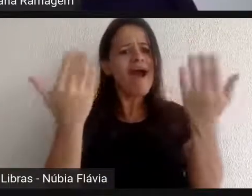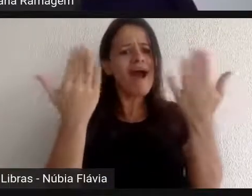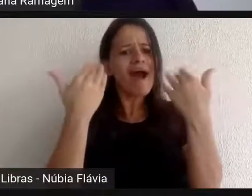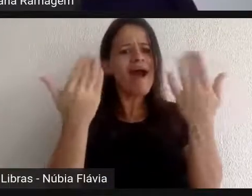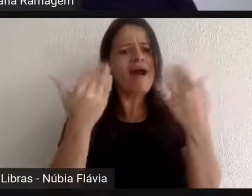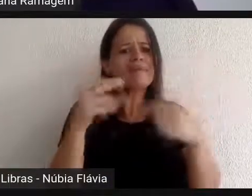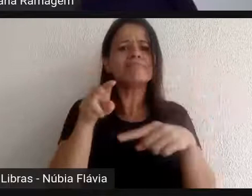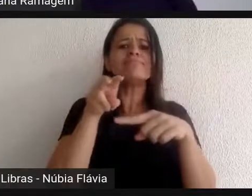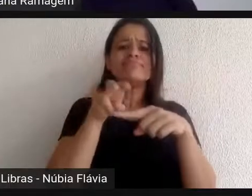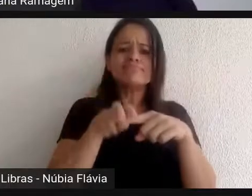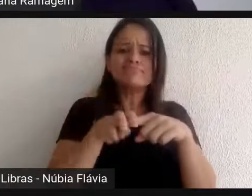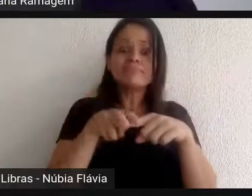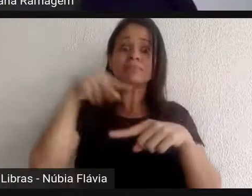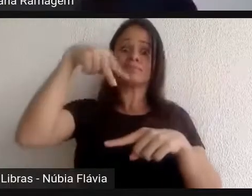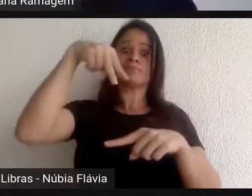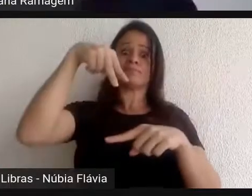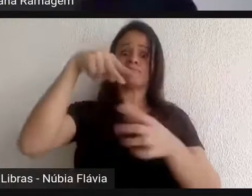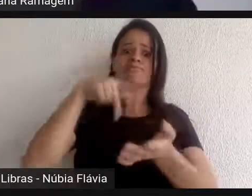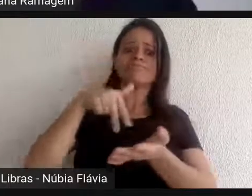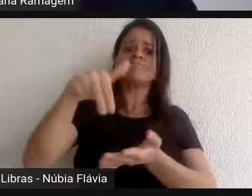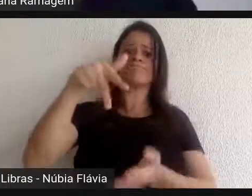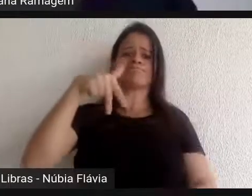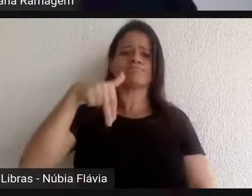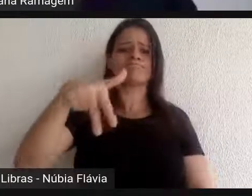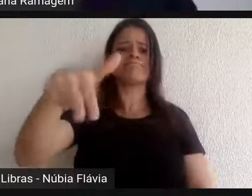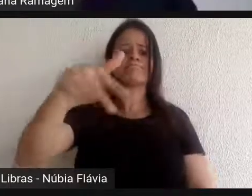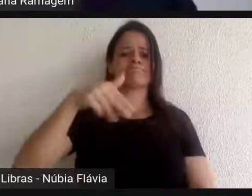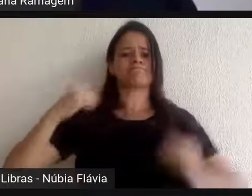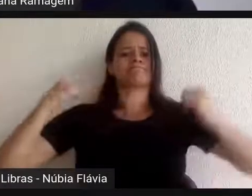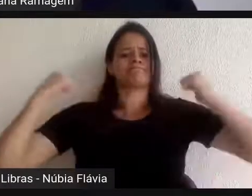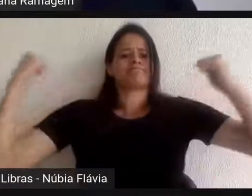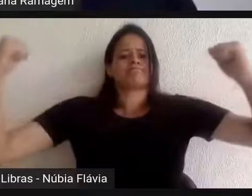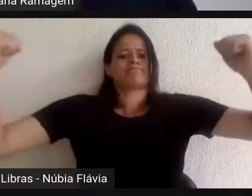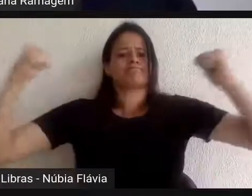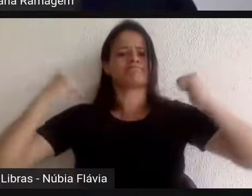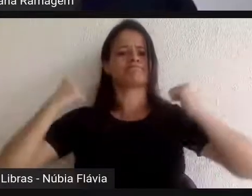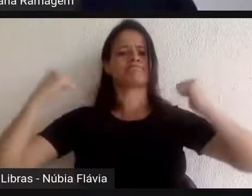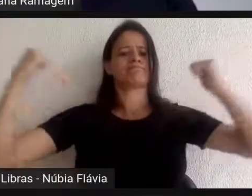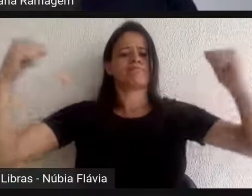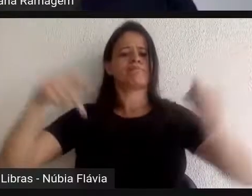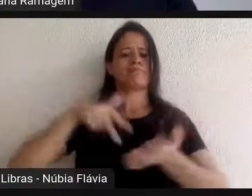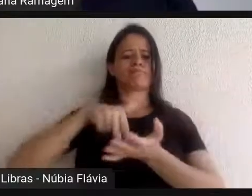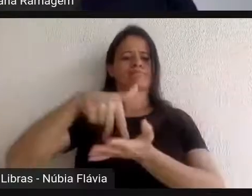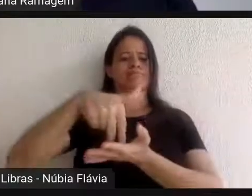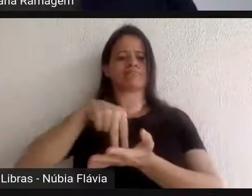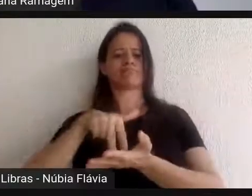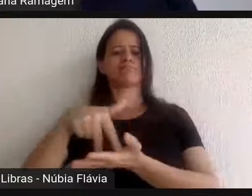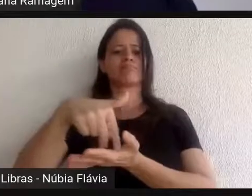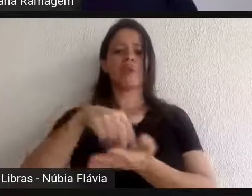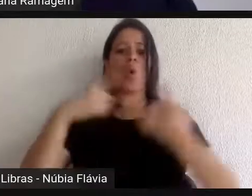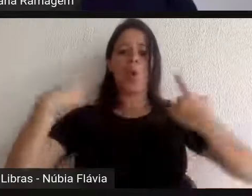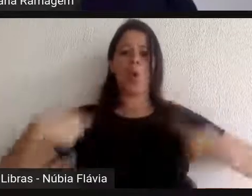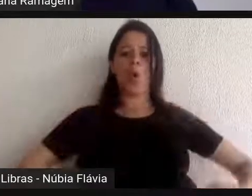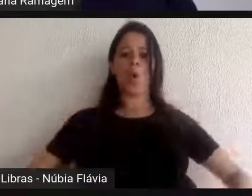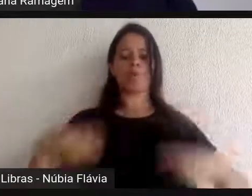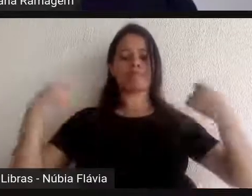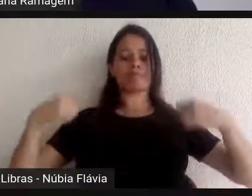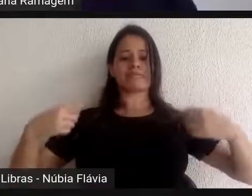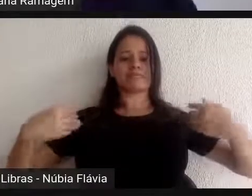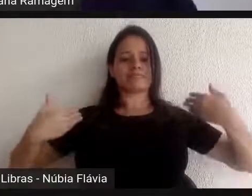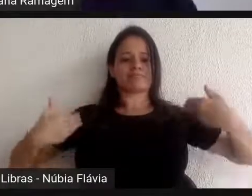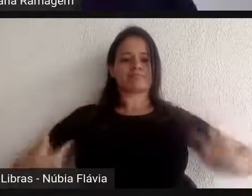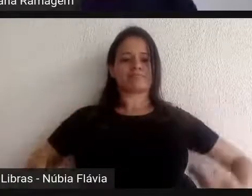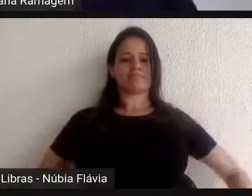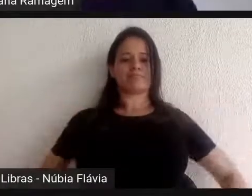posições durante o seu dia a dia que deixem o seu corpo o mais alinhado possível. É lógico que ninguém